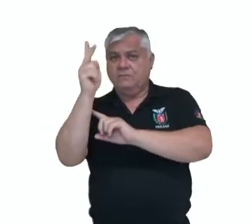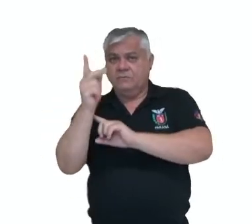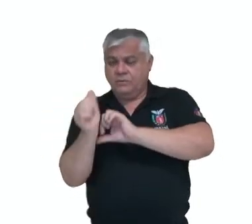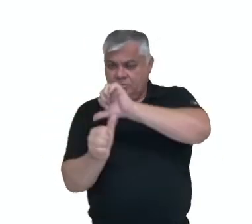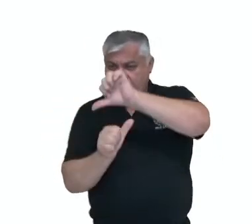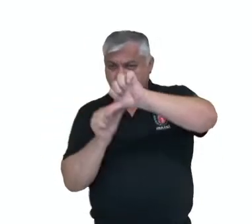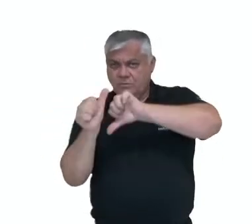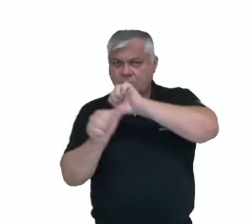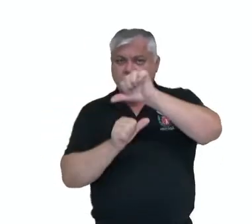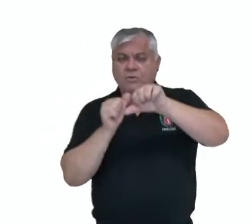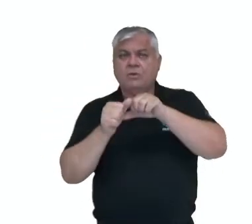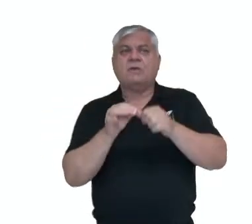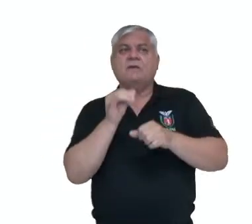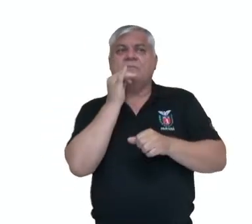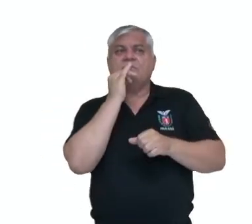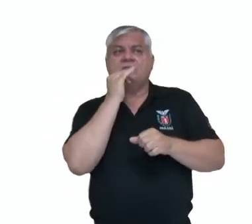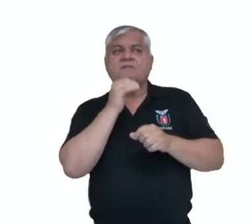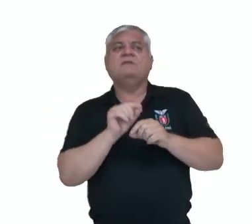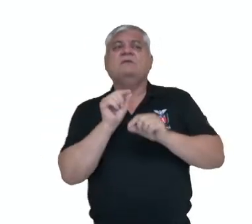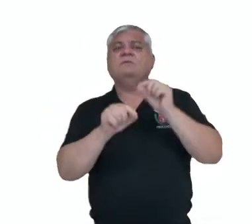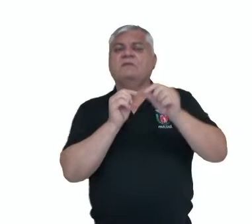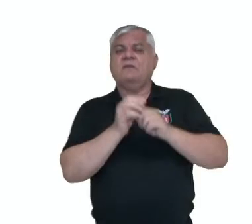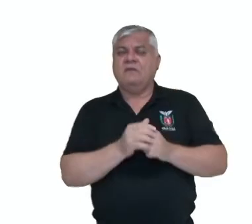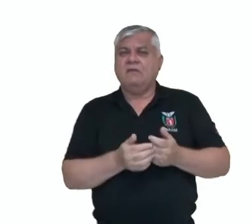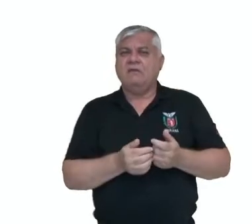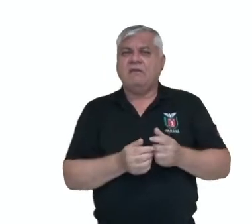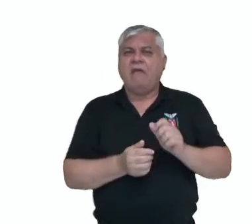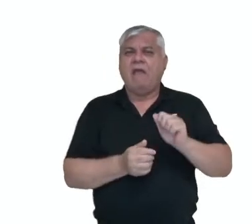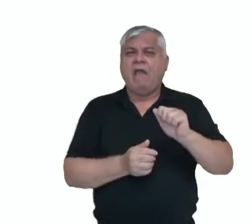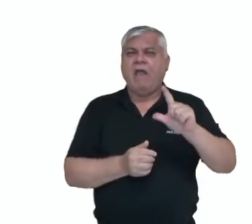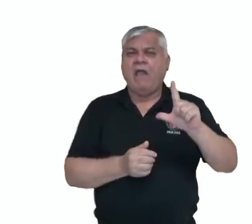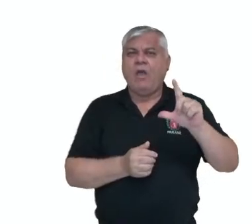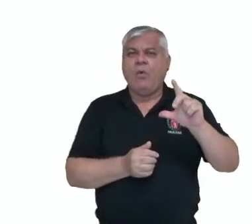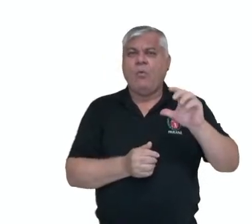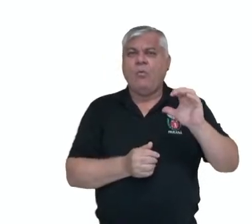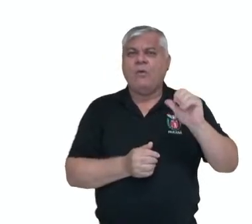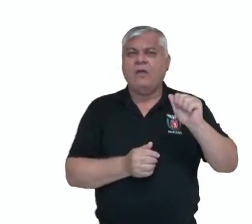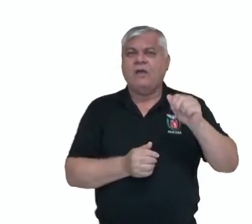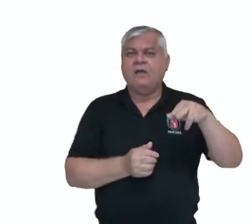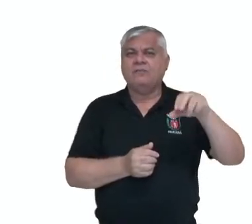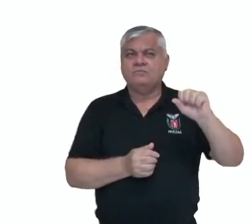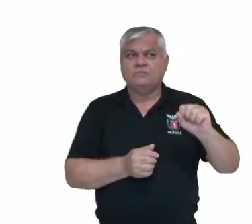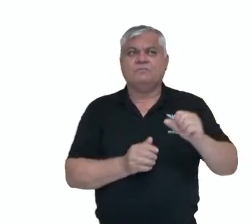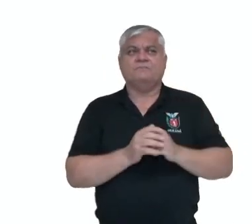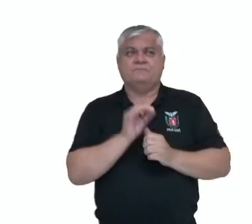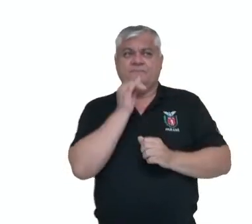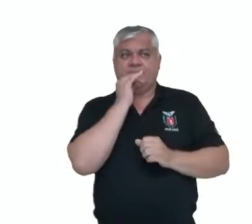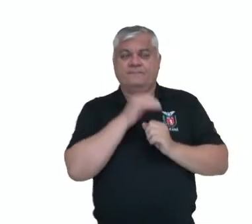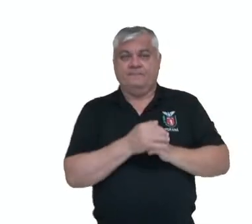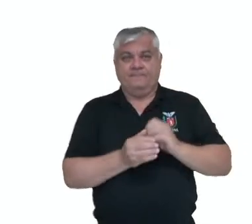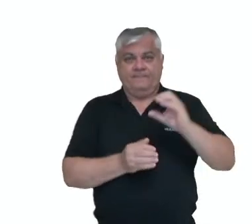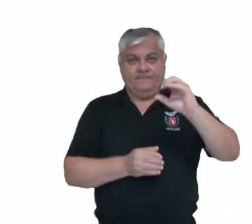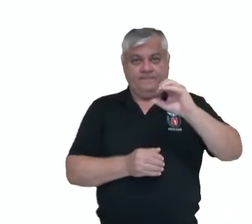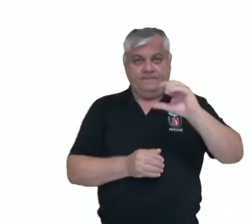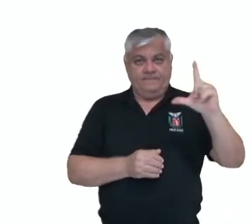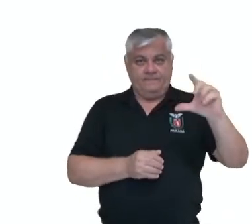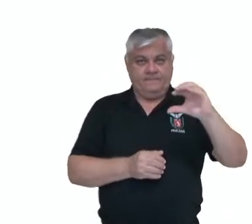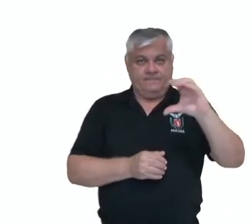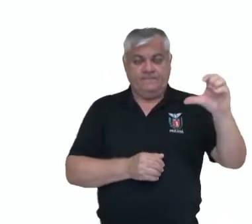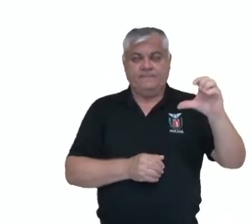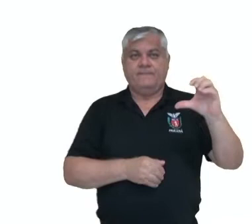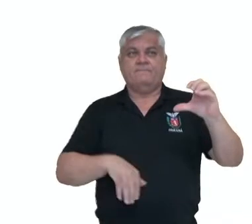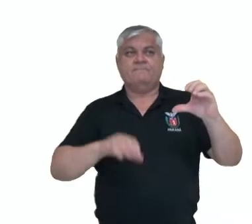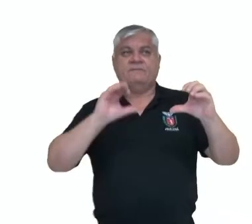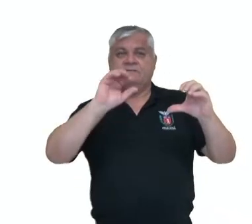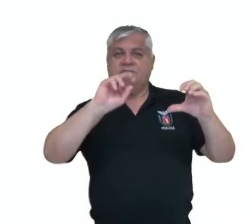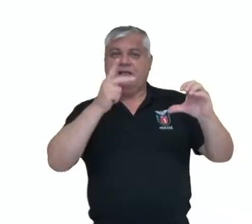ou mais radical derivados de alcanos. Observe aqui, ó, o